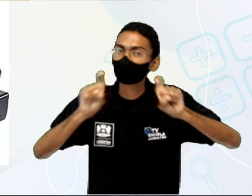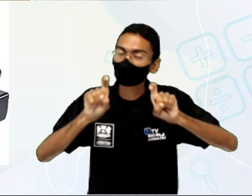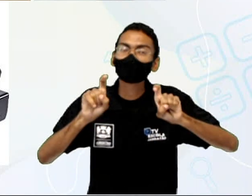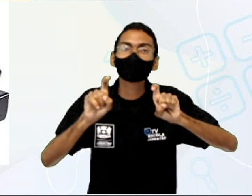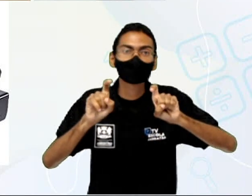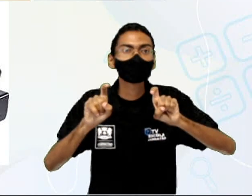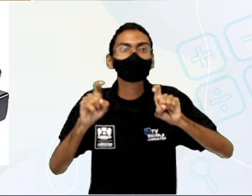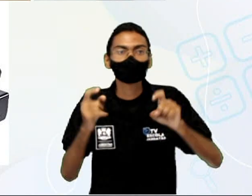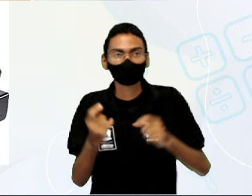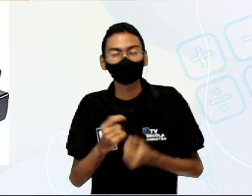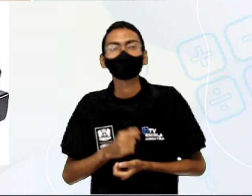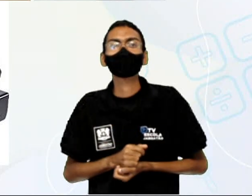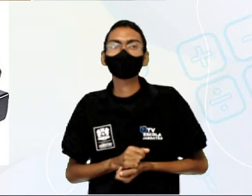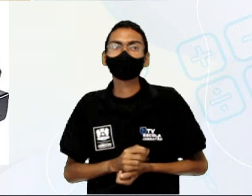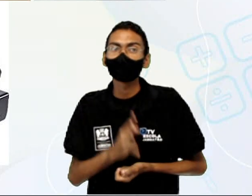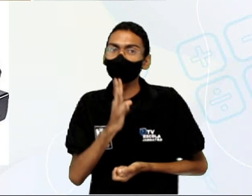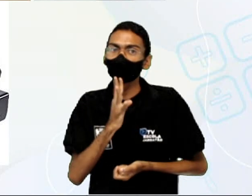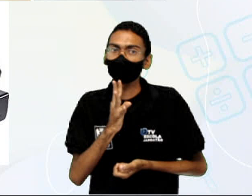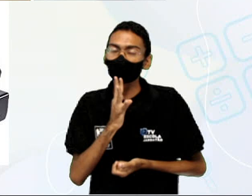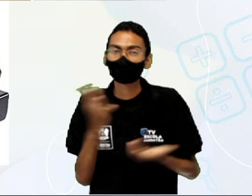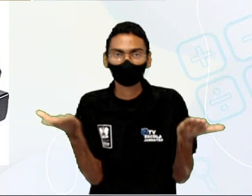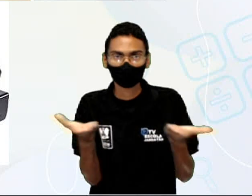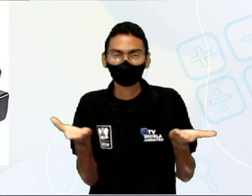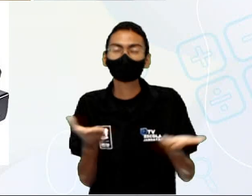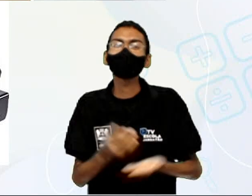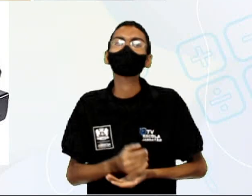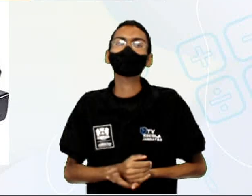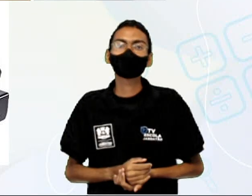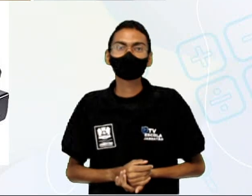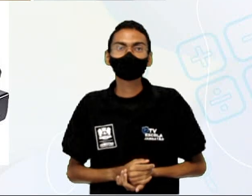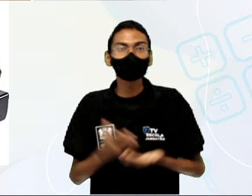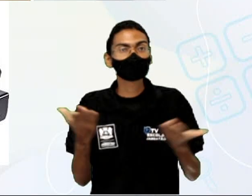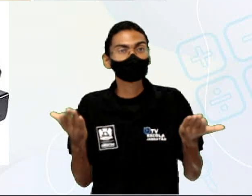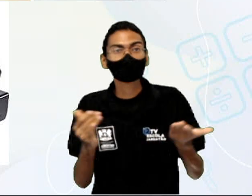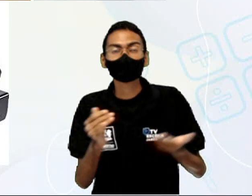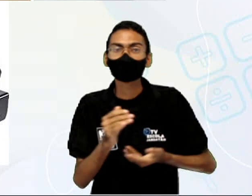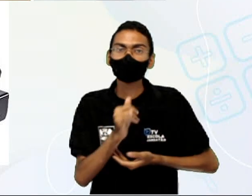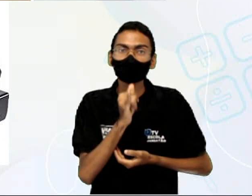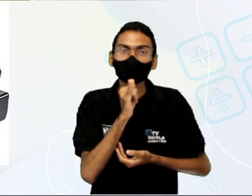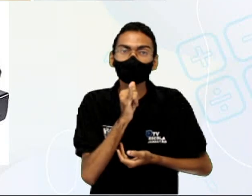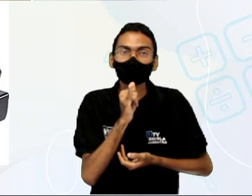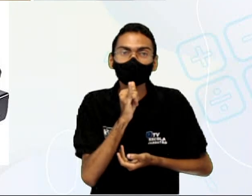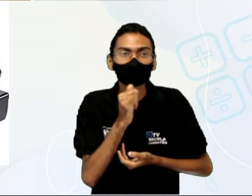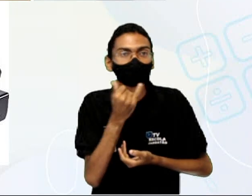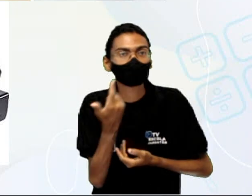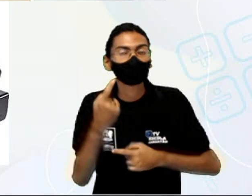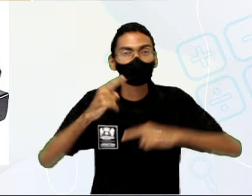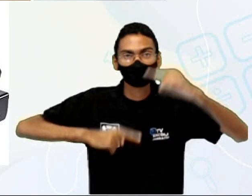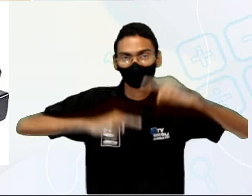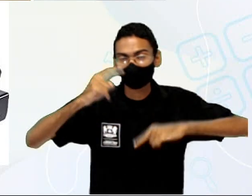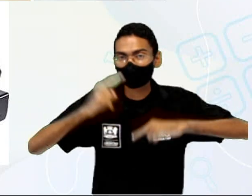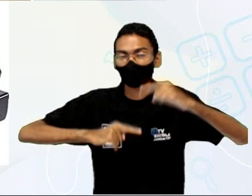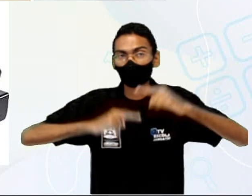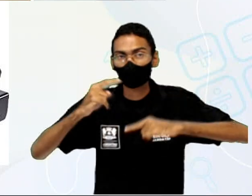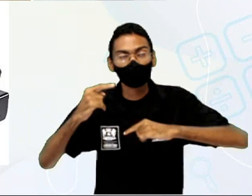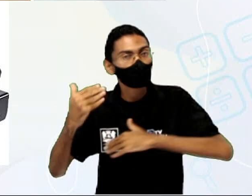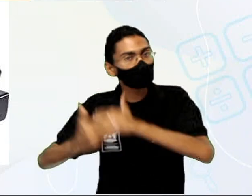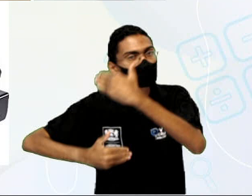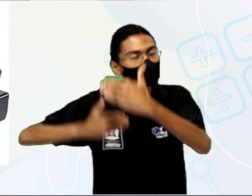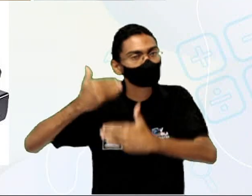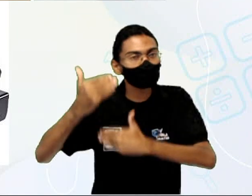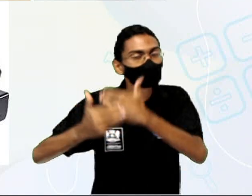atualizados. Aqui nós temos exemplos de objetos que evoluíram bastante com a utilização da